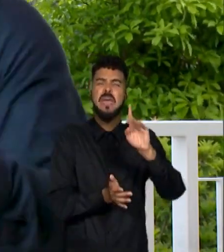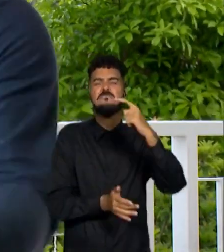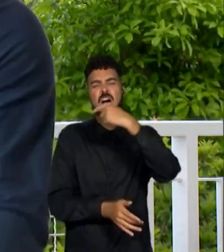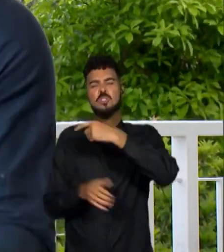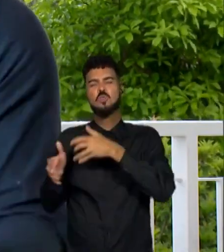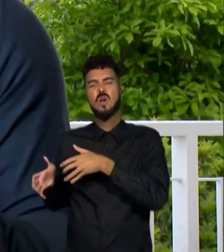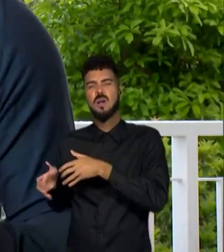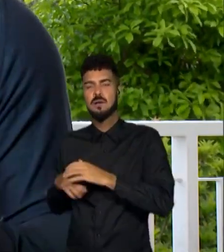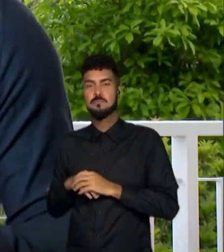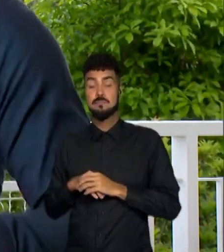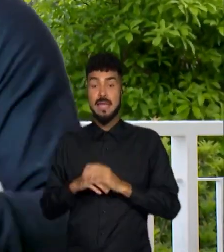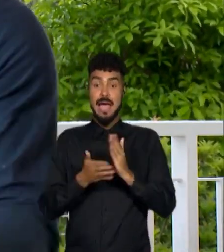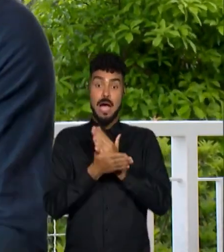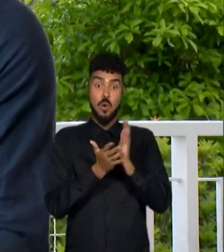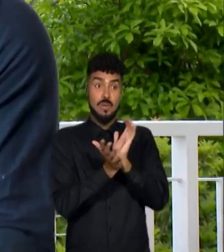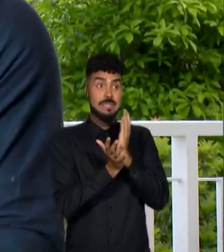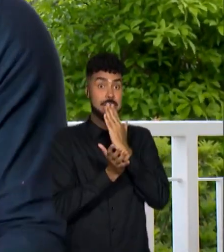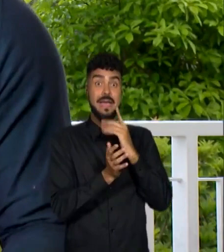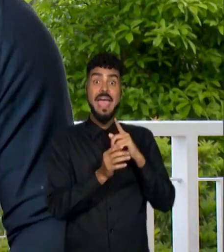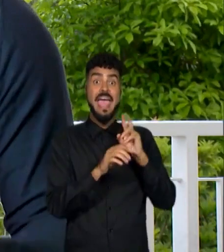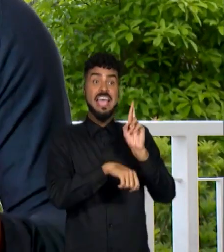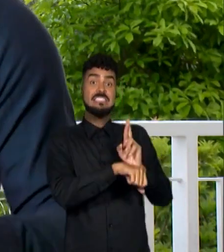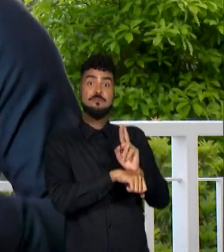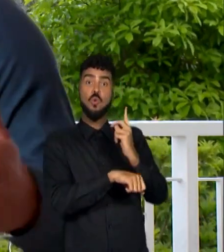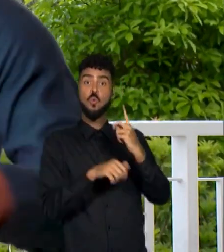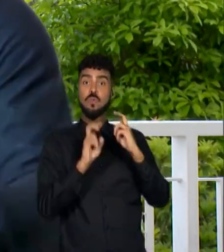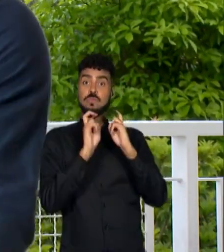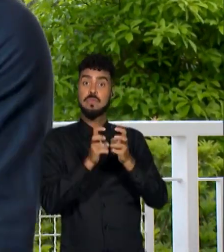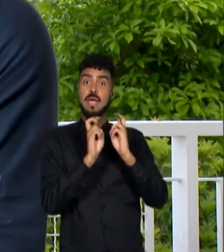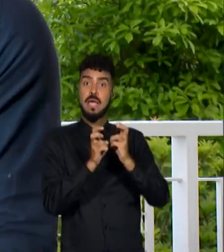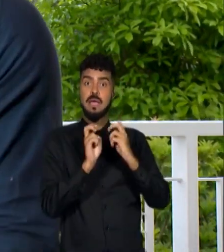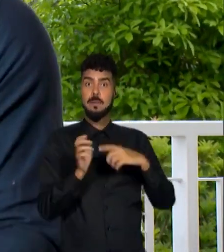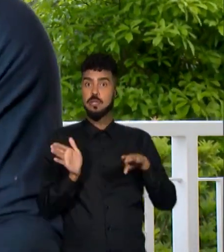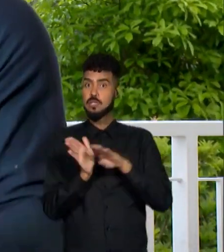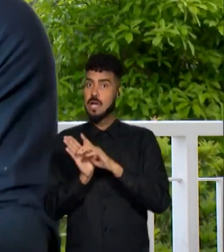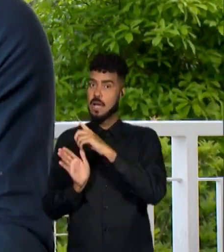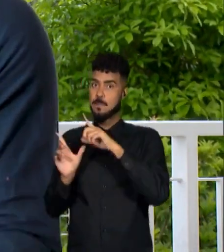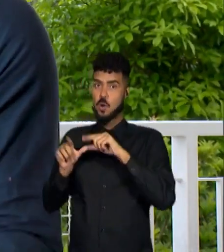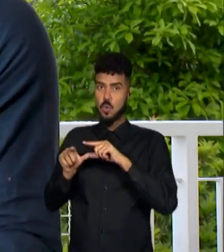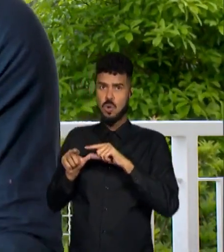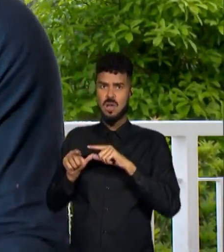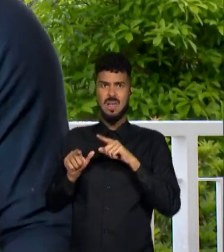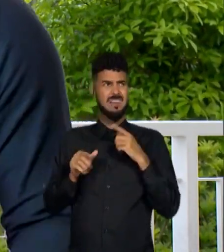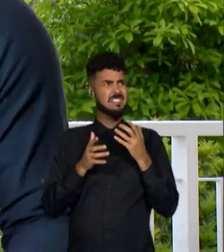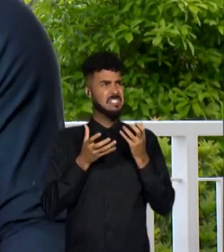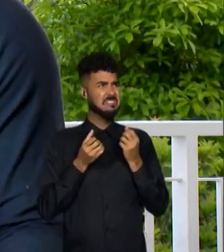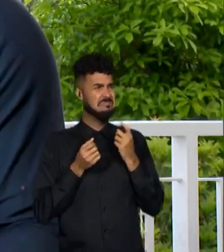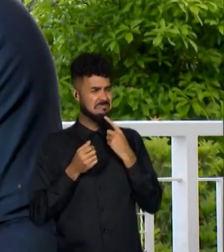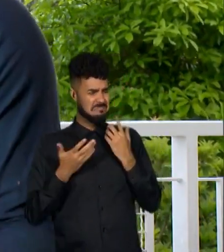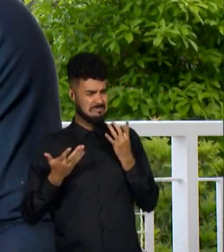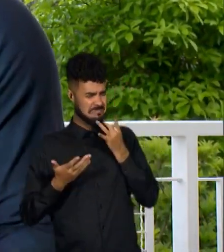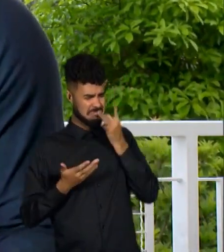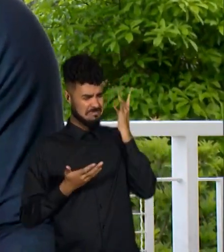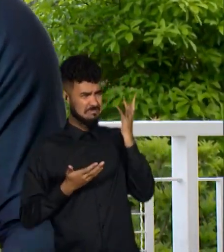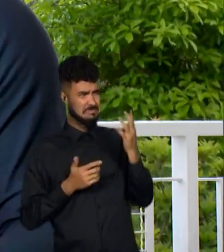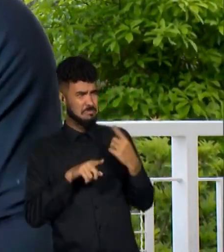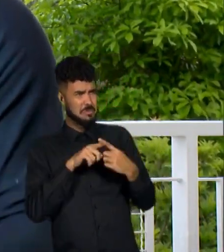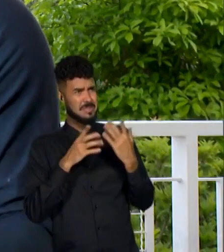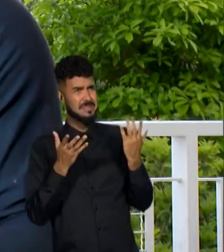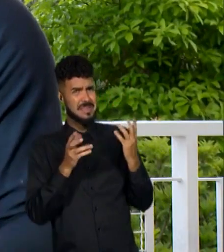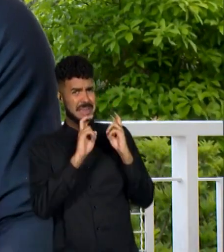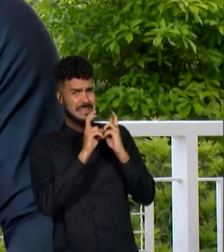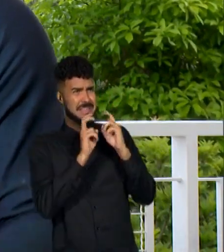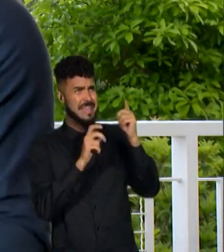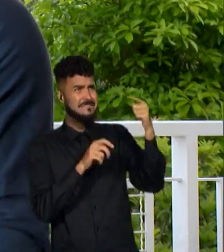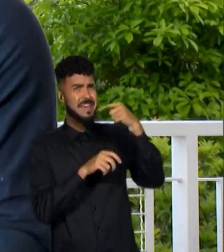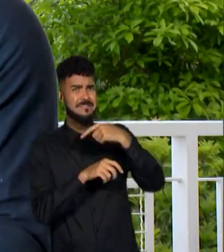reservar trens para ir para Bangu e vão ser mal recebidos pela população de Bangu, porque vai, entre aspas, como é que tem trem para o cara ver